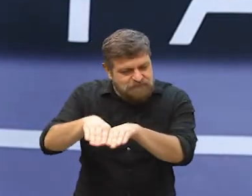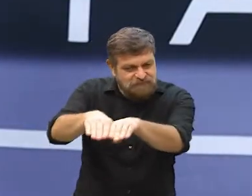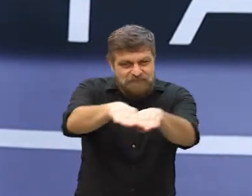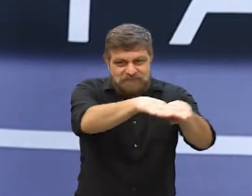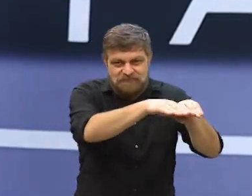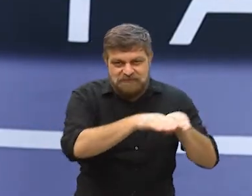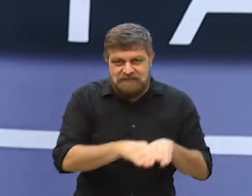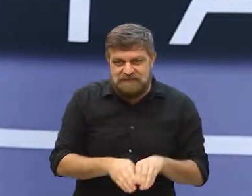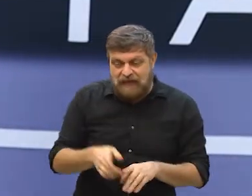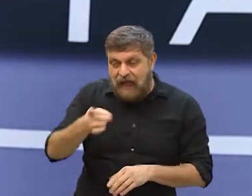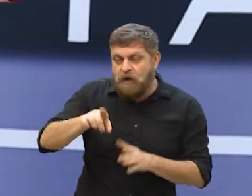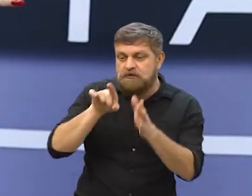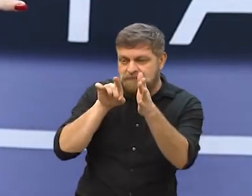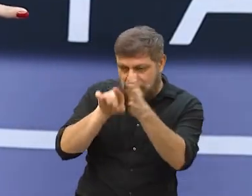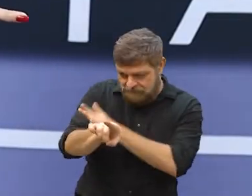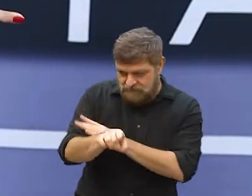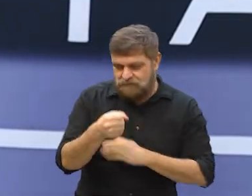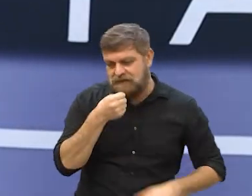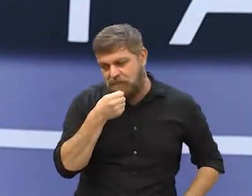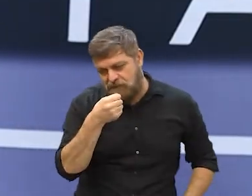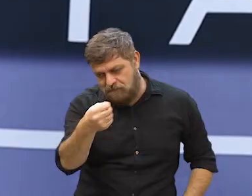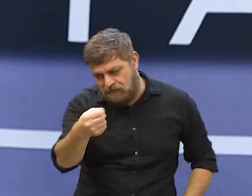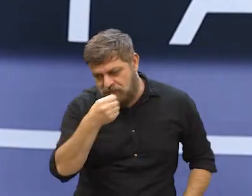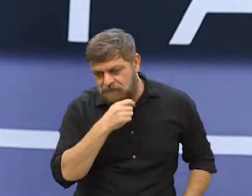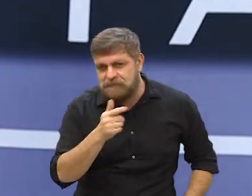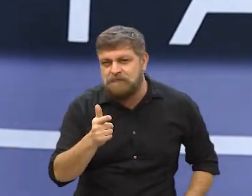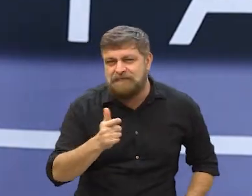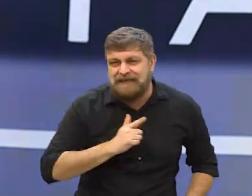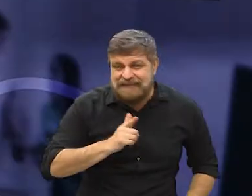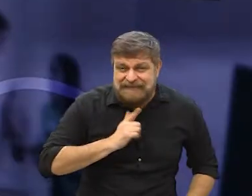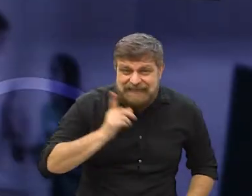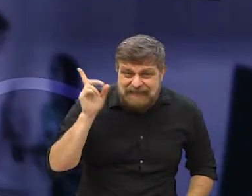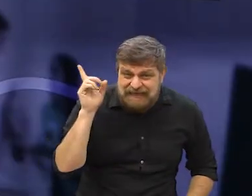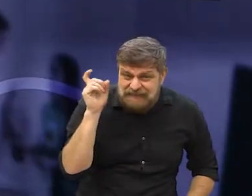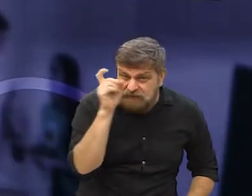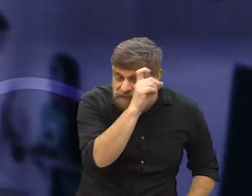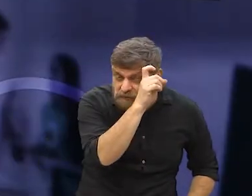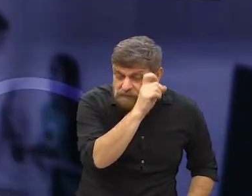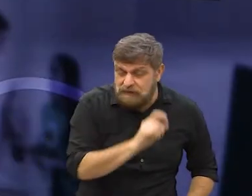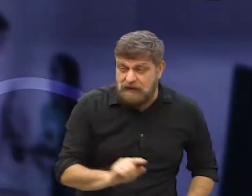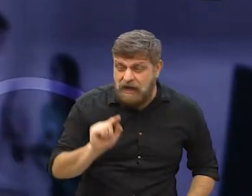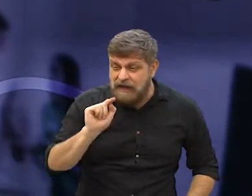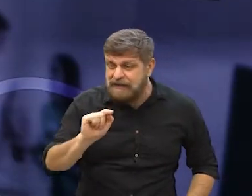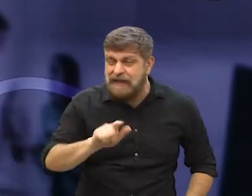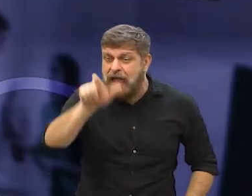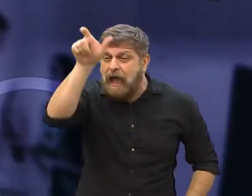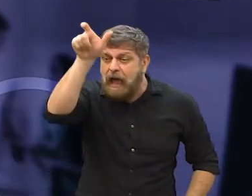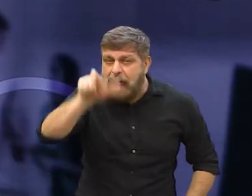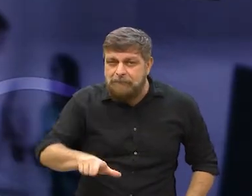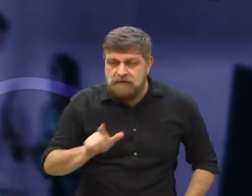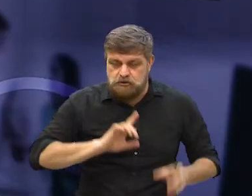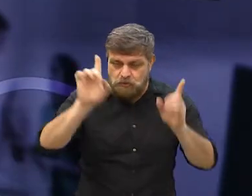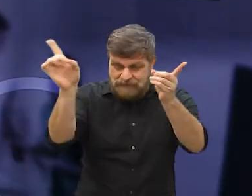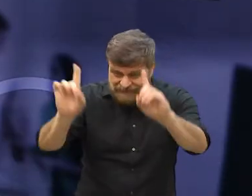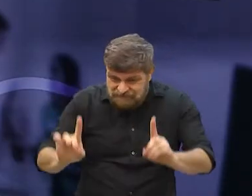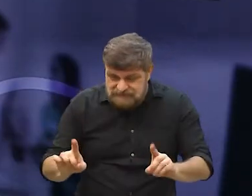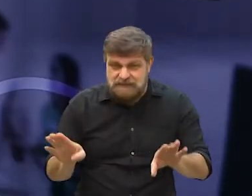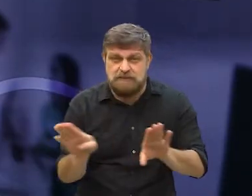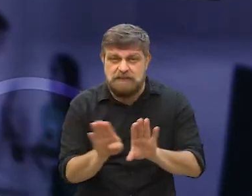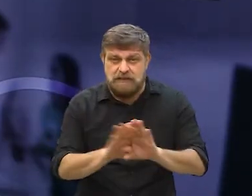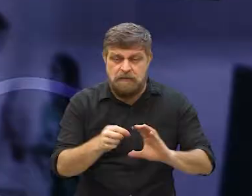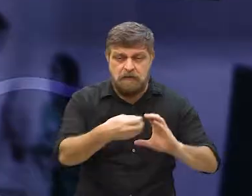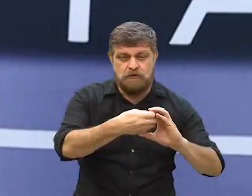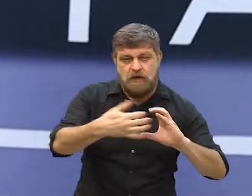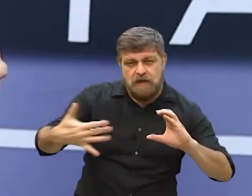parto para a minha última pergunta, para a nossa entrevista. Existem dificuldades que só quem tem uma deficiência, só quem tem uma